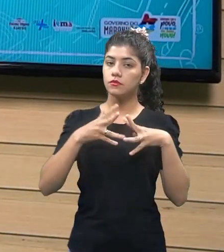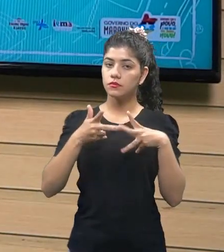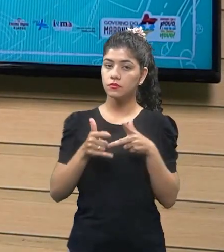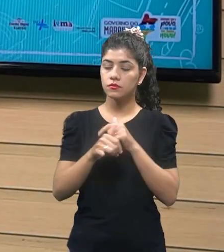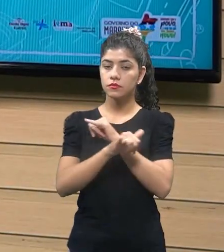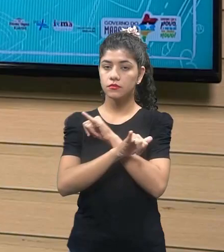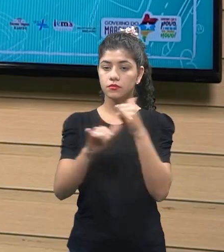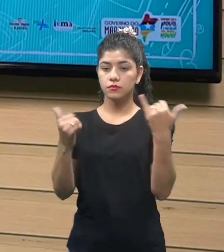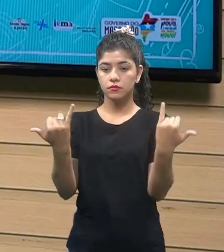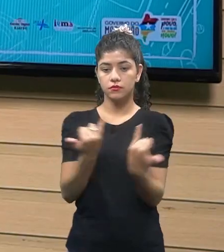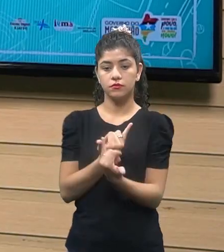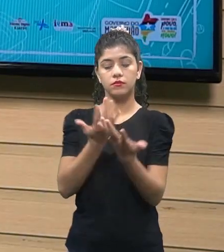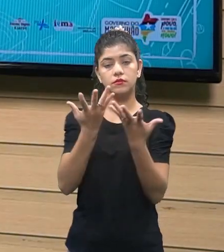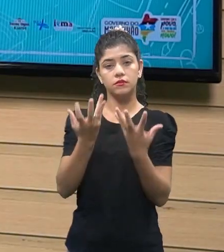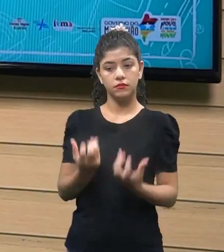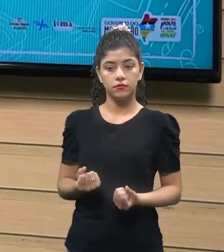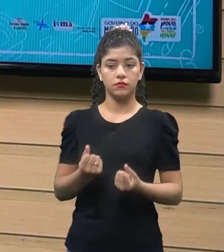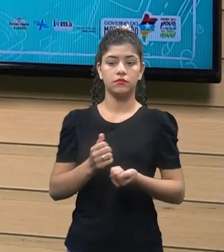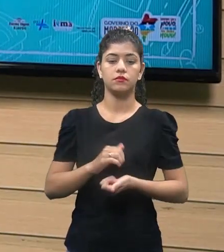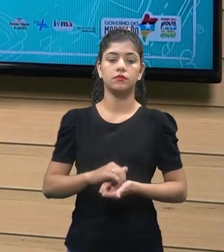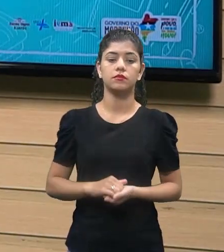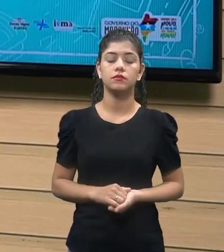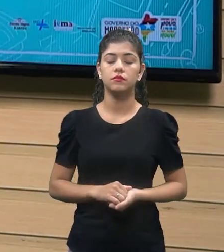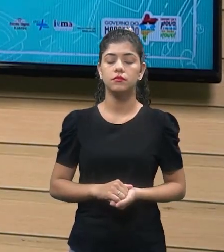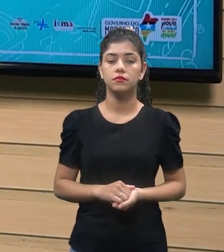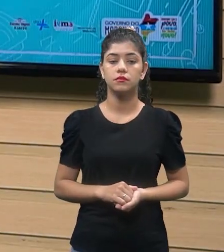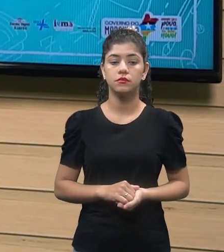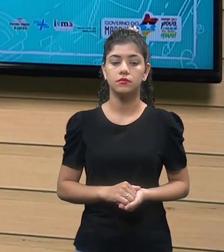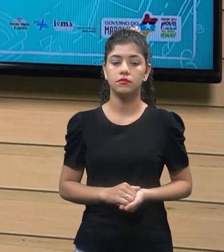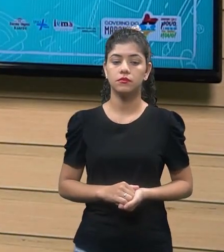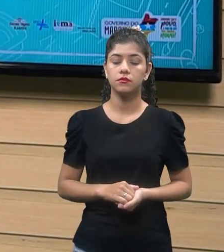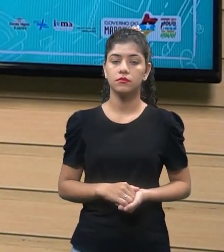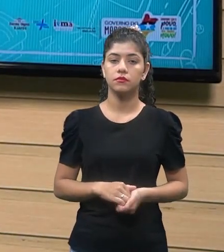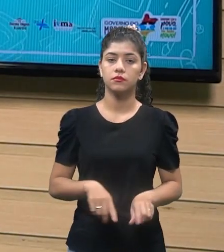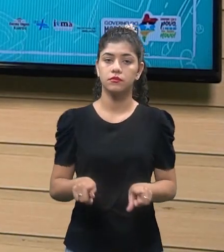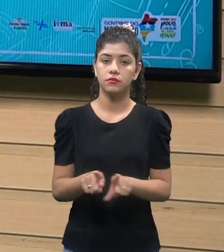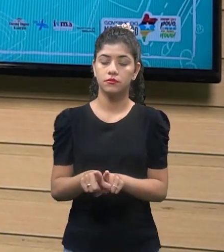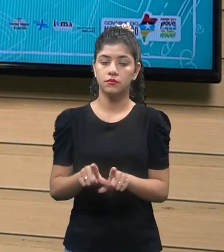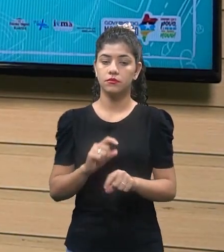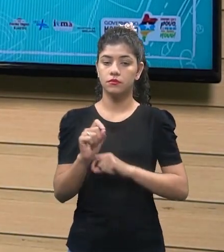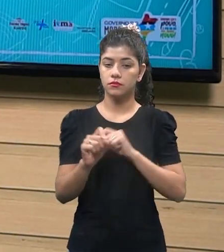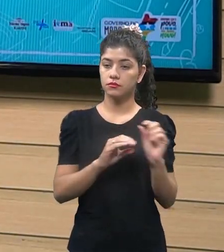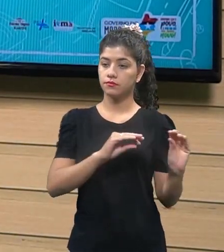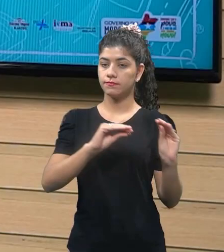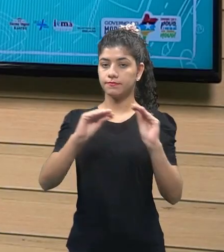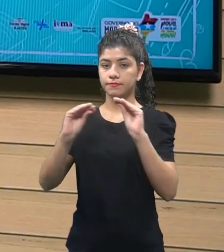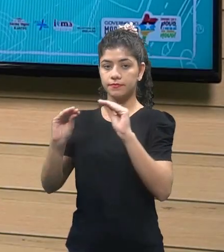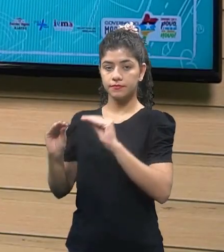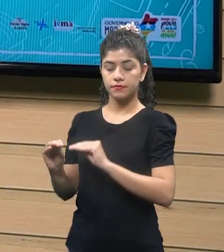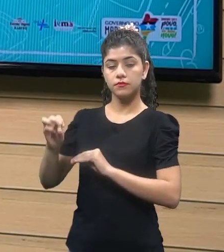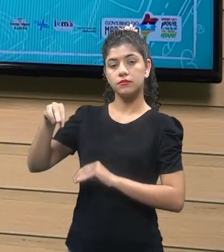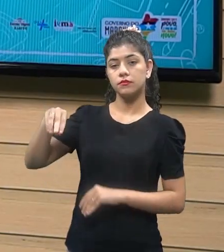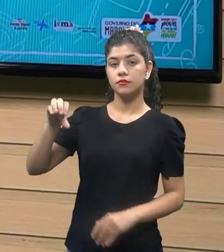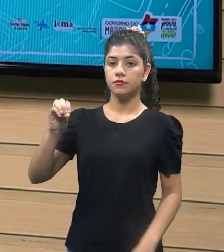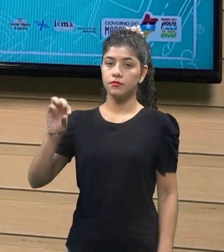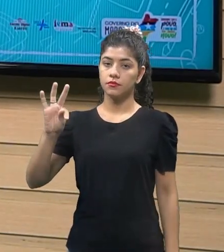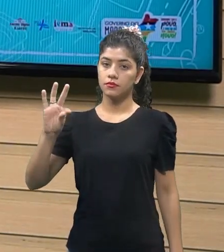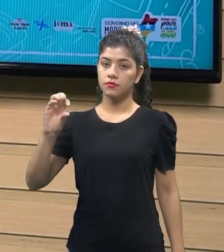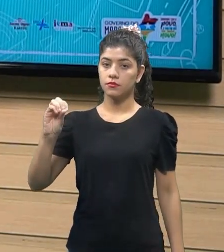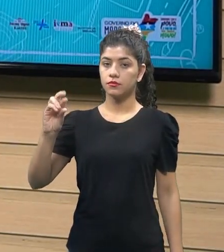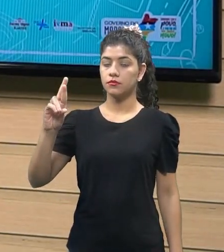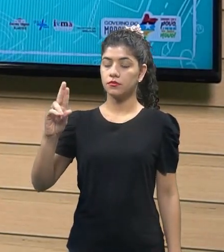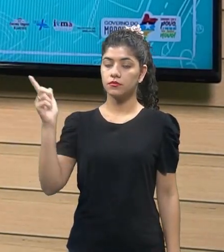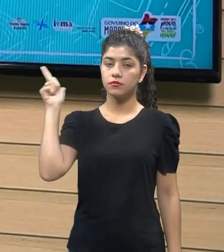recebida pelos sensores será transportada para os motores para que o motor resolva o